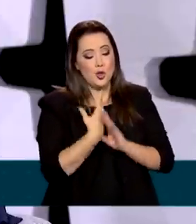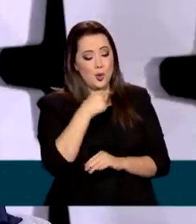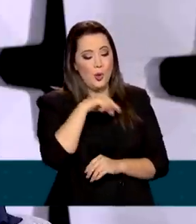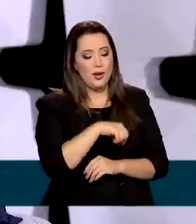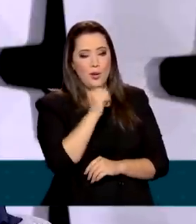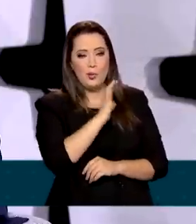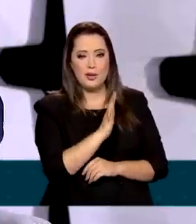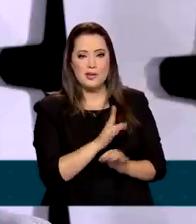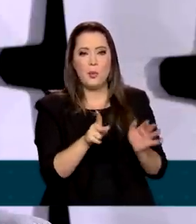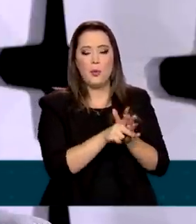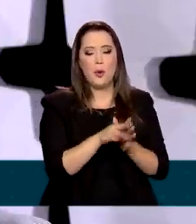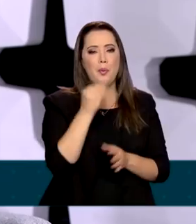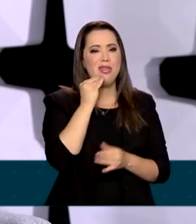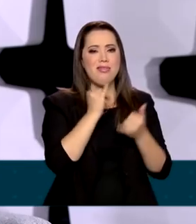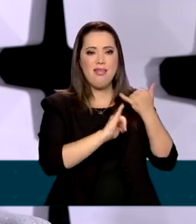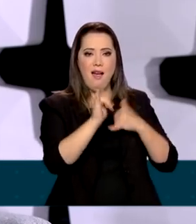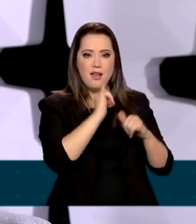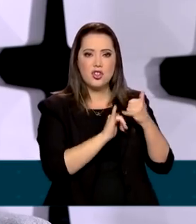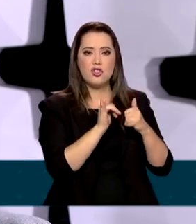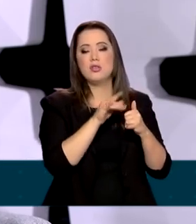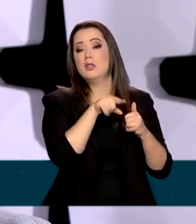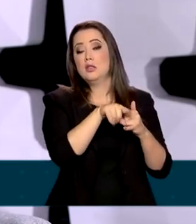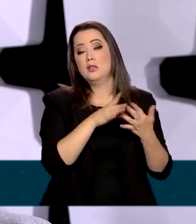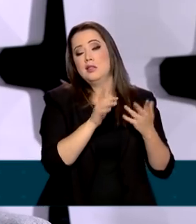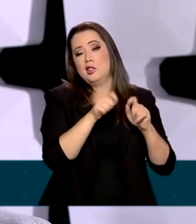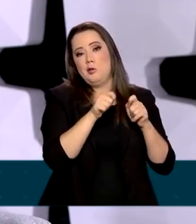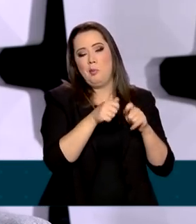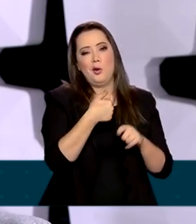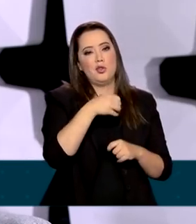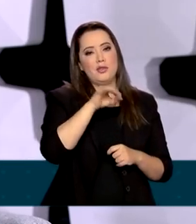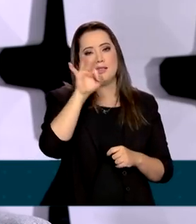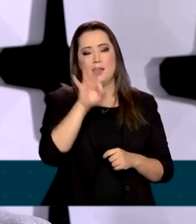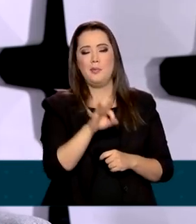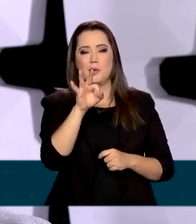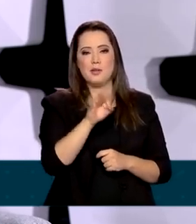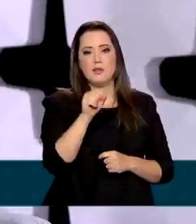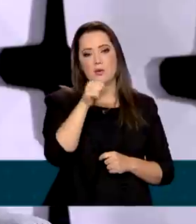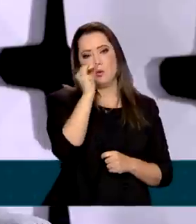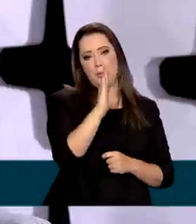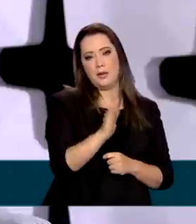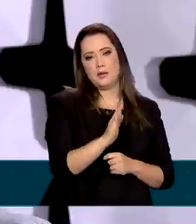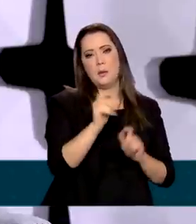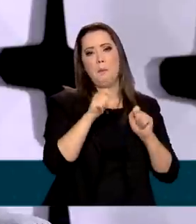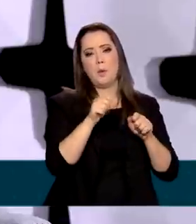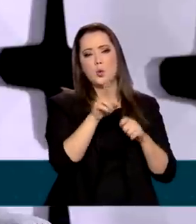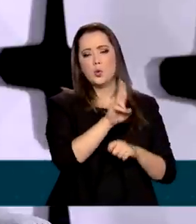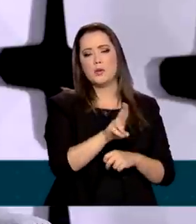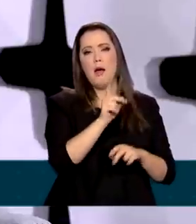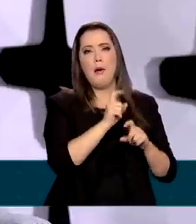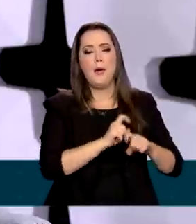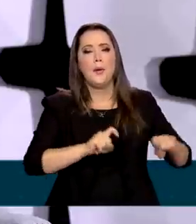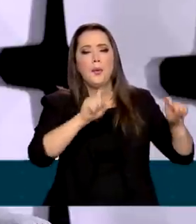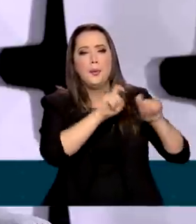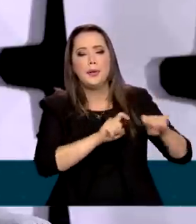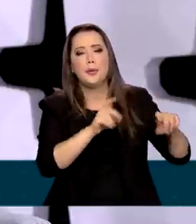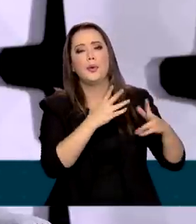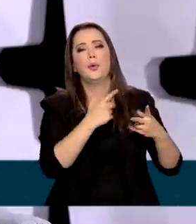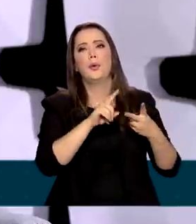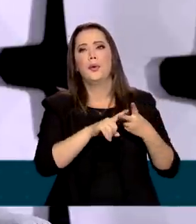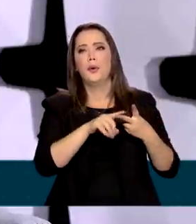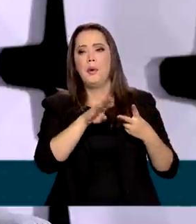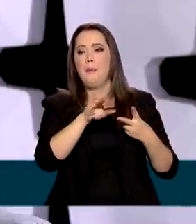testes que nós podemos fazer 100% no Brasil, seja com inteligência artificial, biosensores, com a parte de